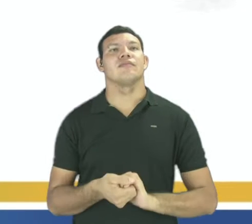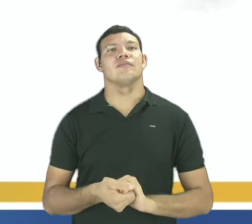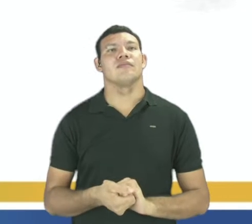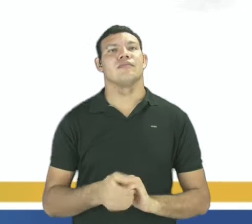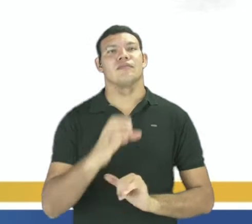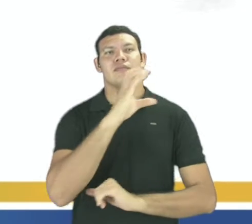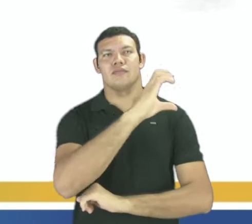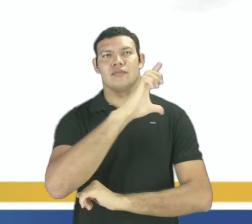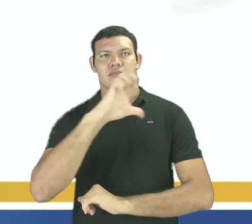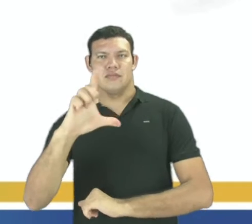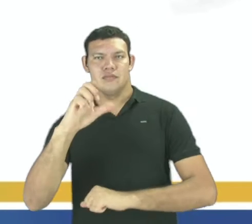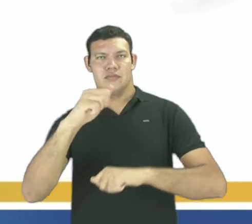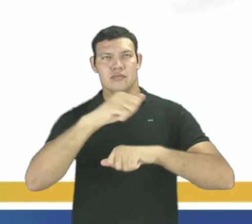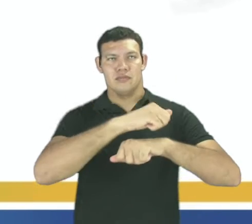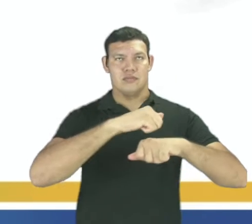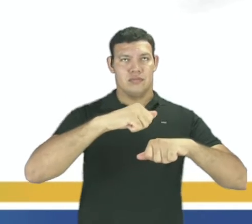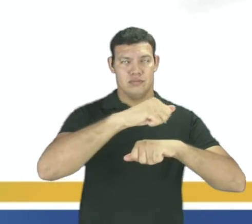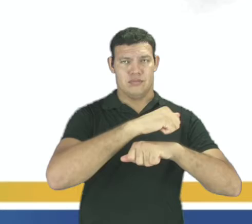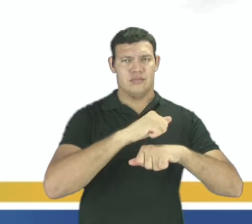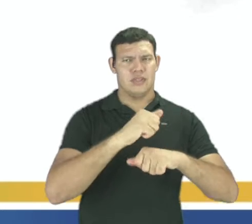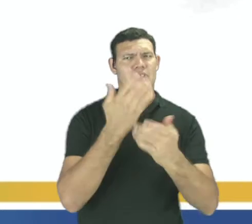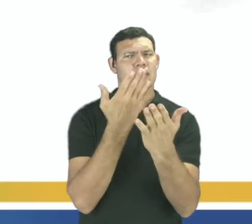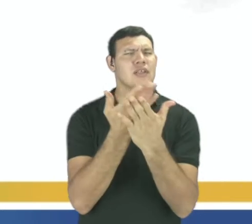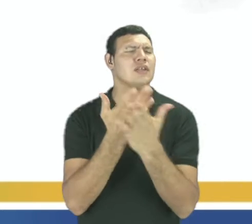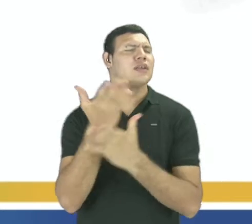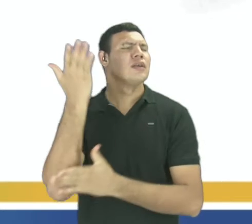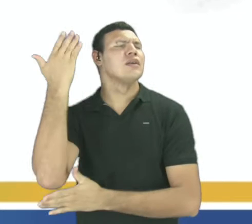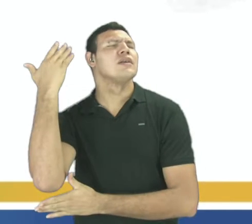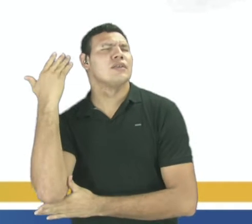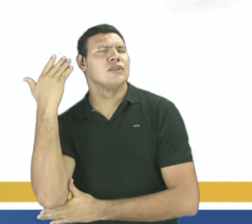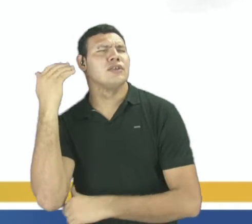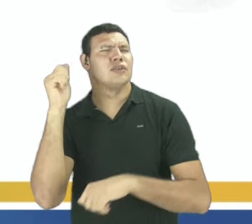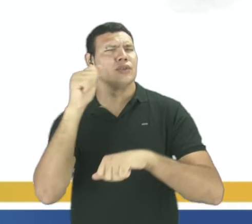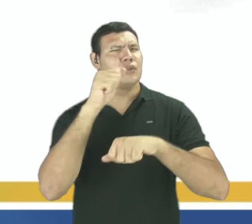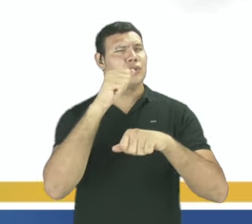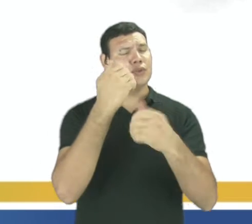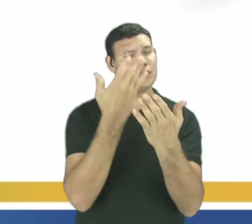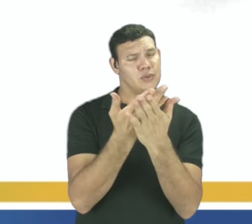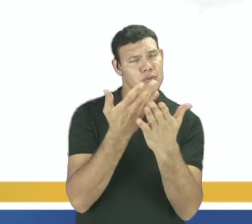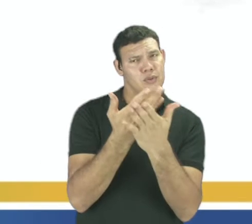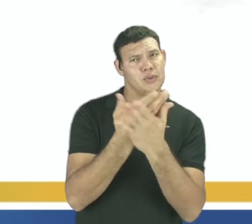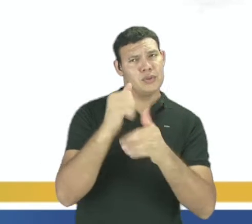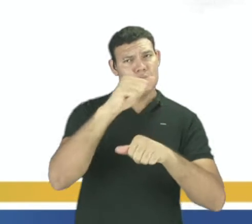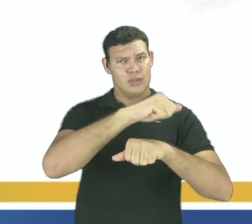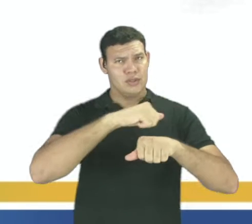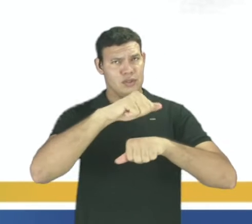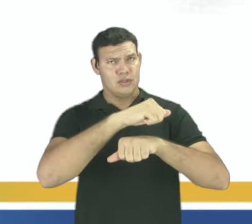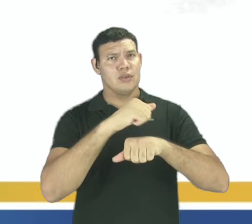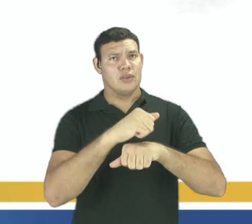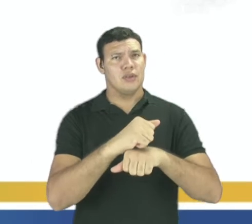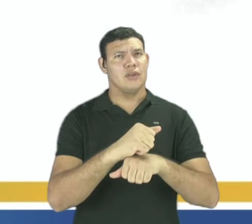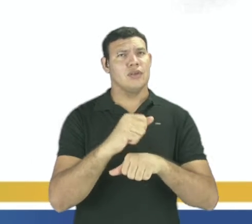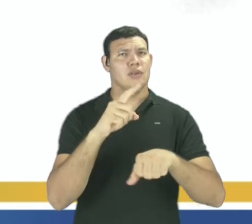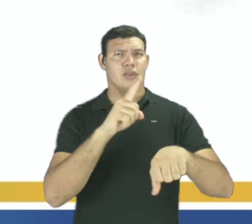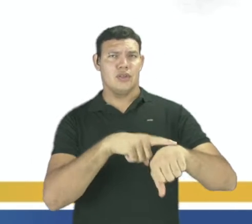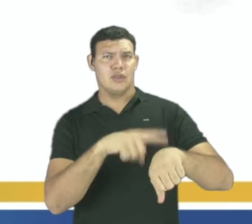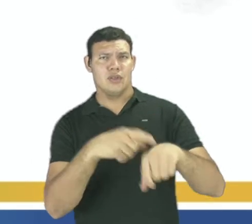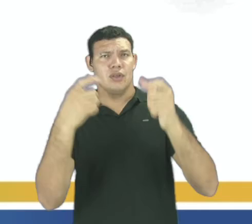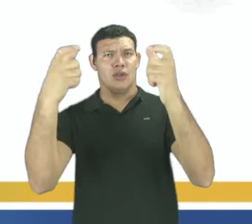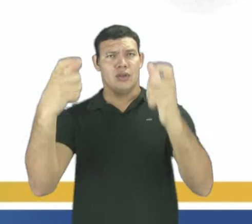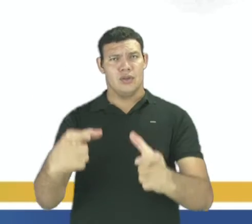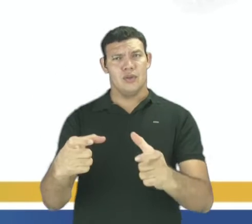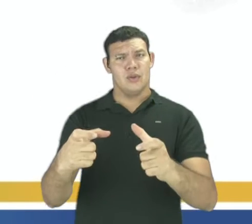Classificação dos advérbios. Na aula passada estudamos os advérbios de tempo, lugar e modo. Vocês devem se